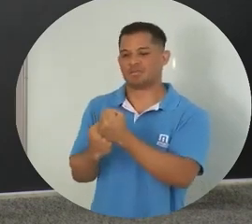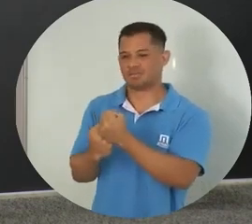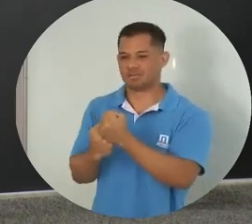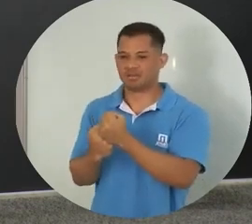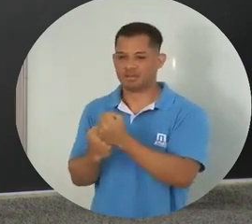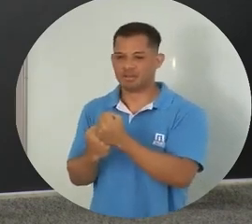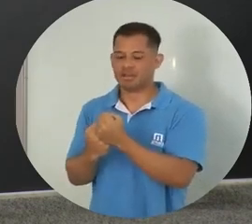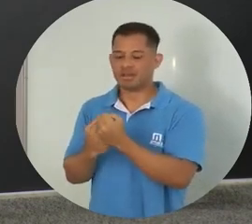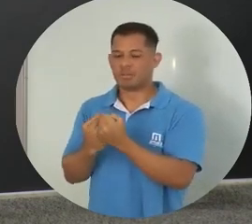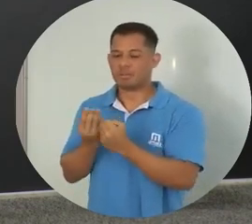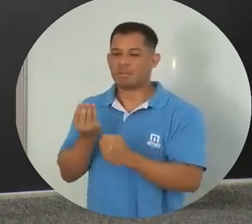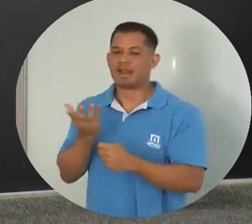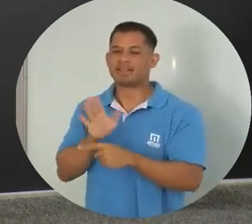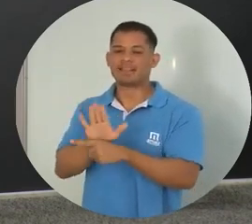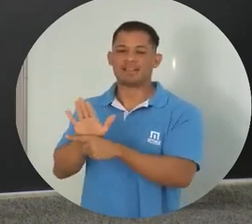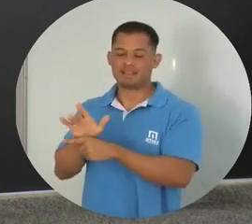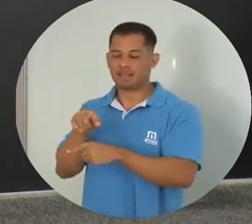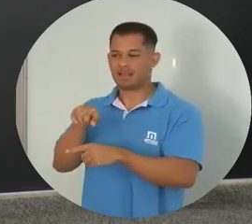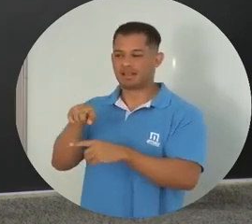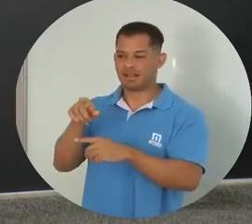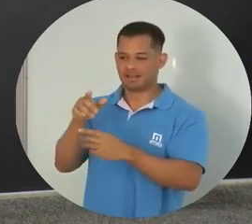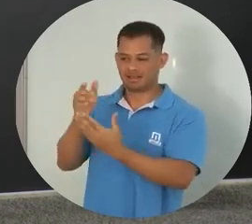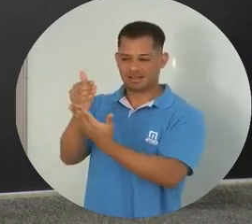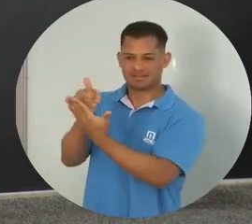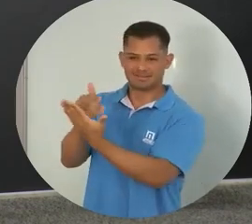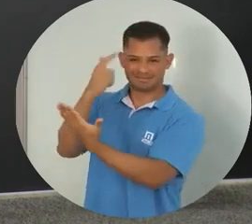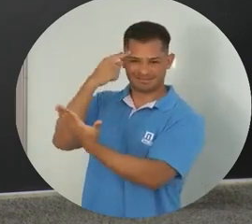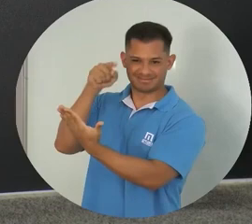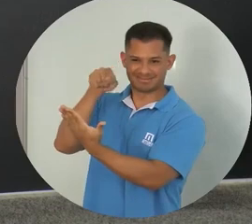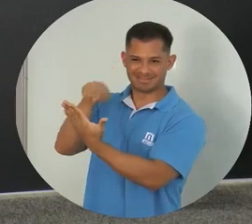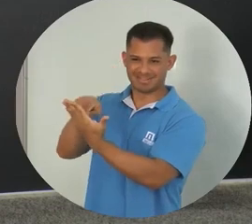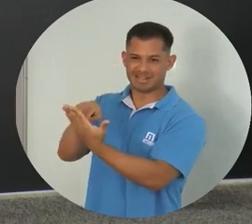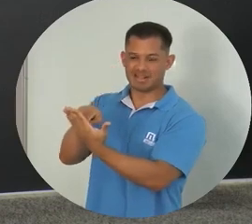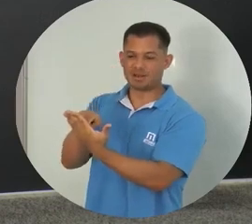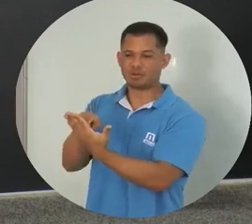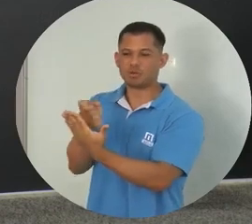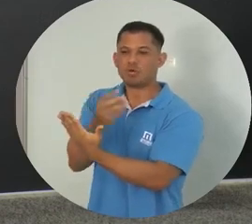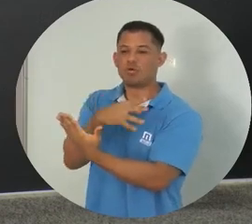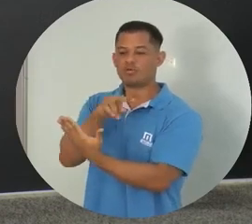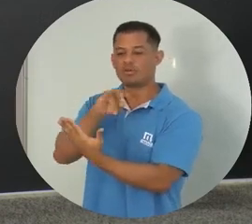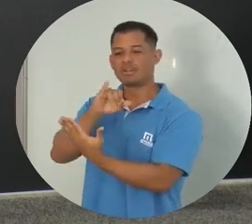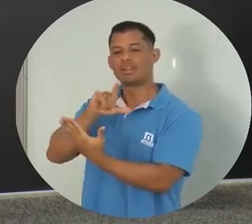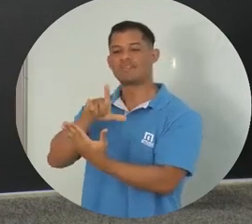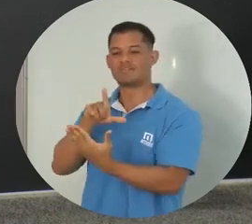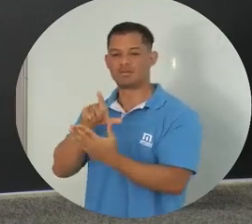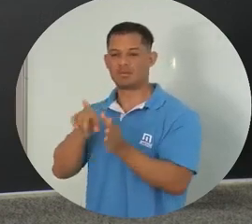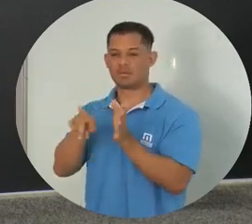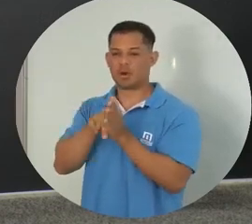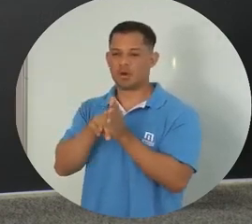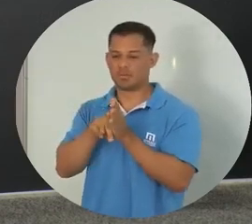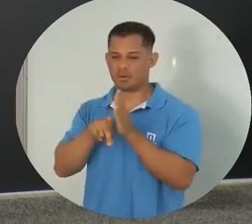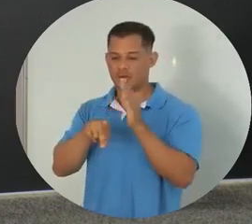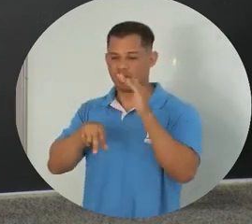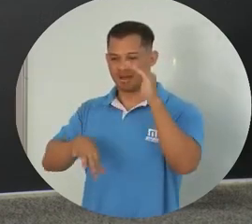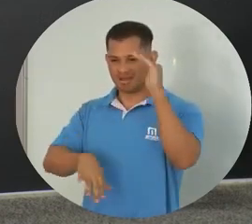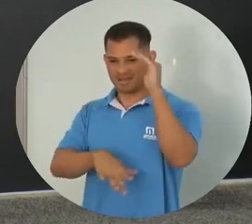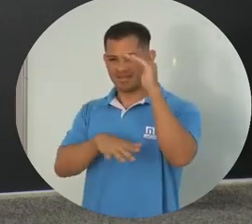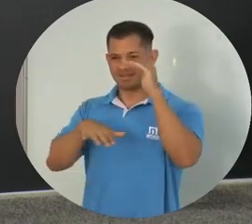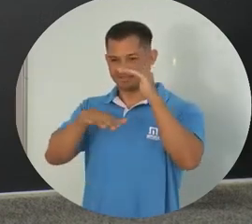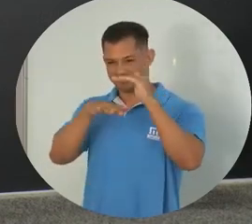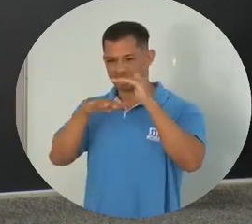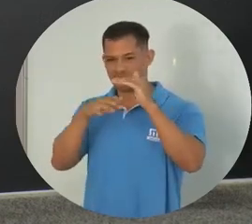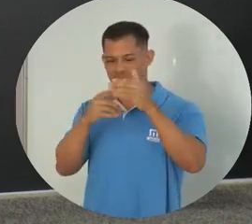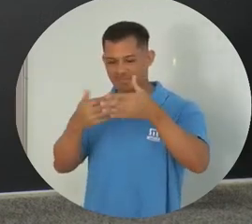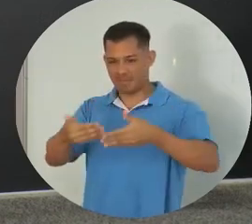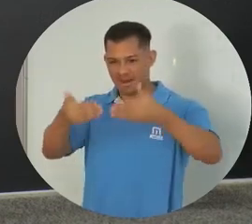atender aquele novo nível do reservatório. Mas como, né,